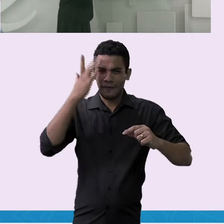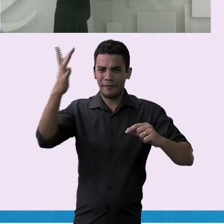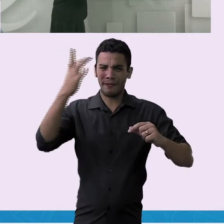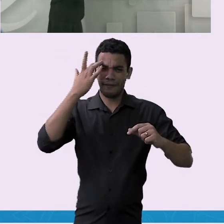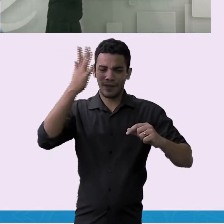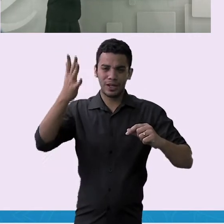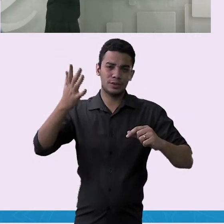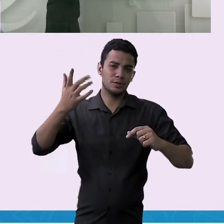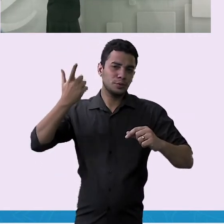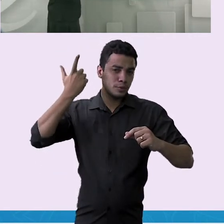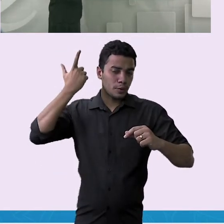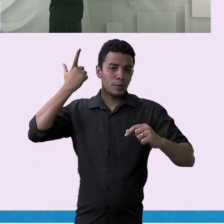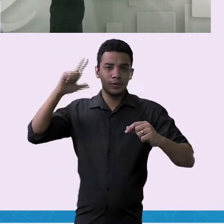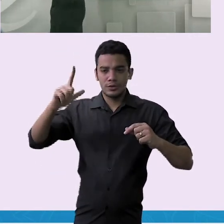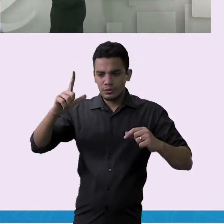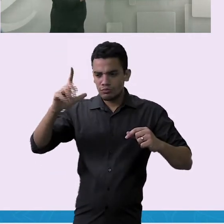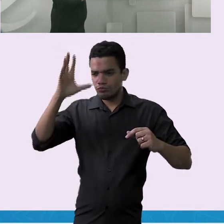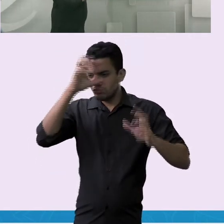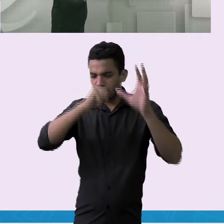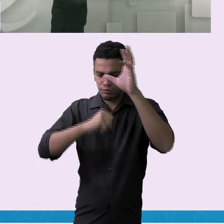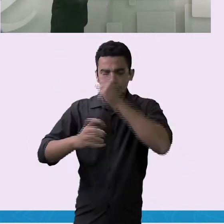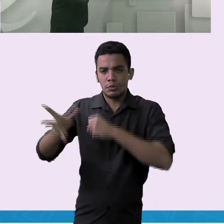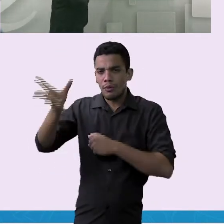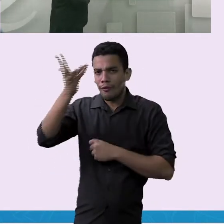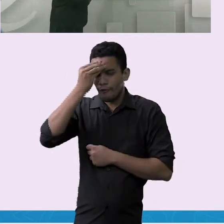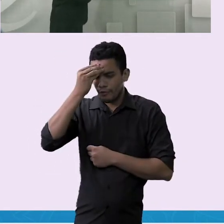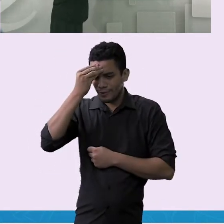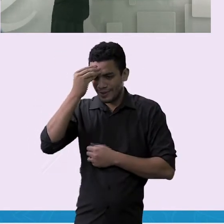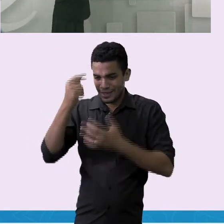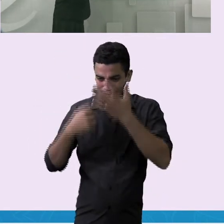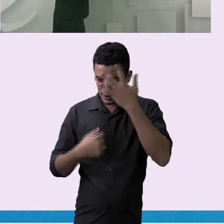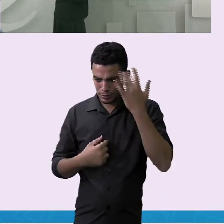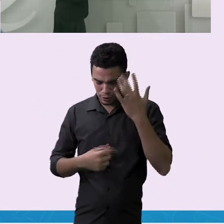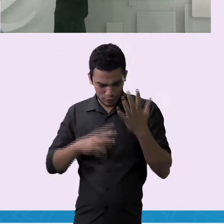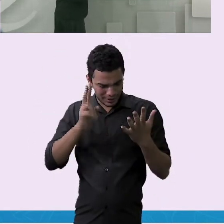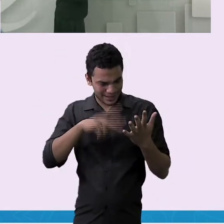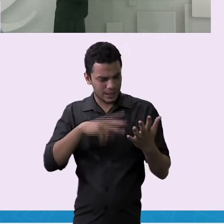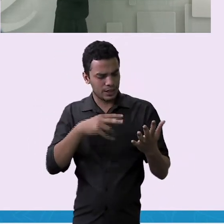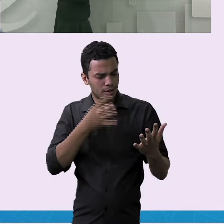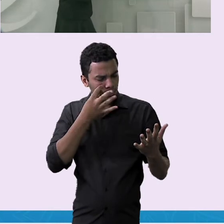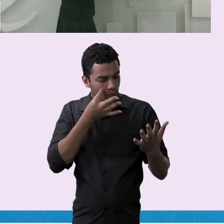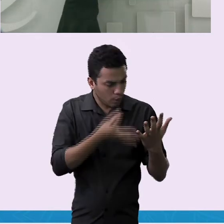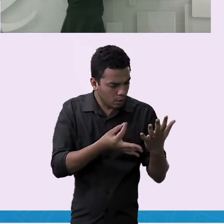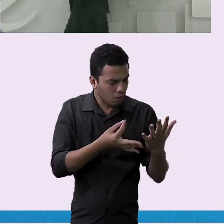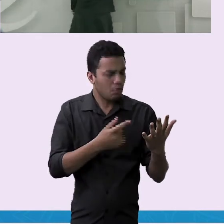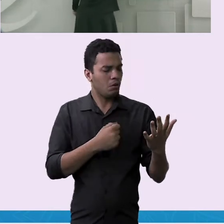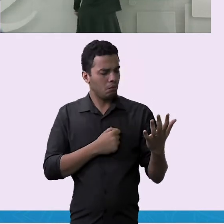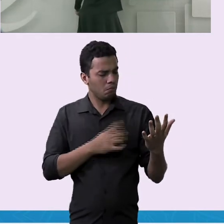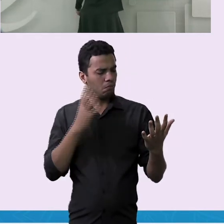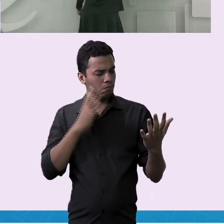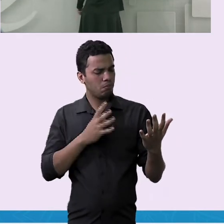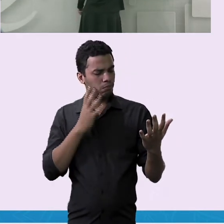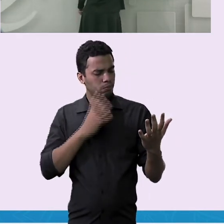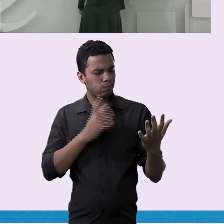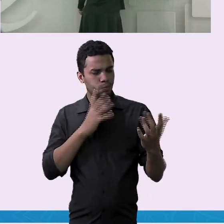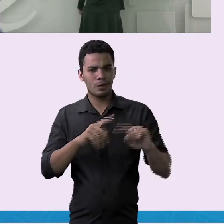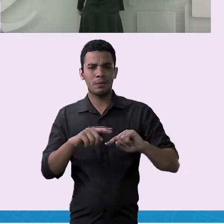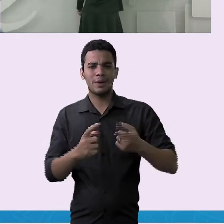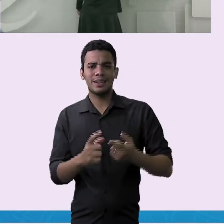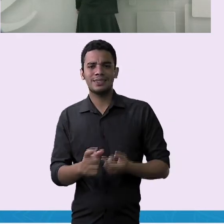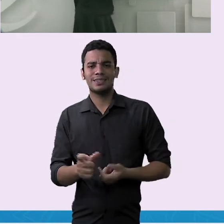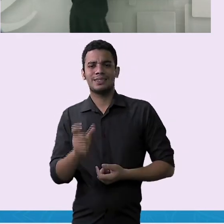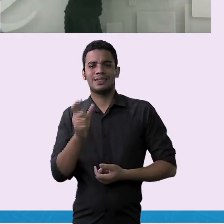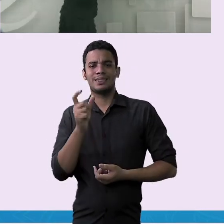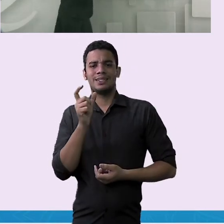e que procura chamar a atenção do leitor. Essa frase é denominada